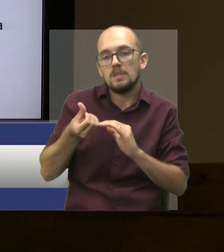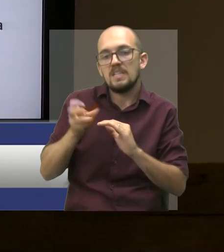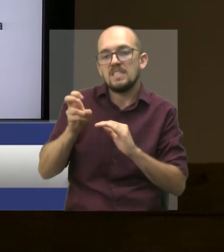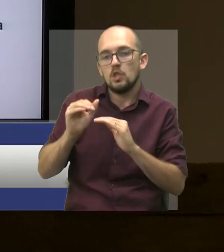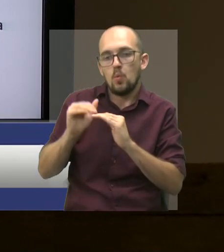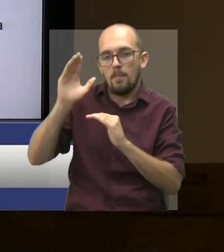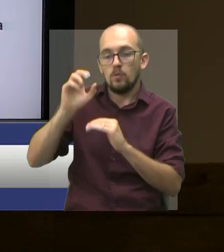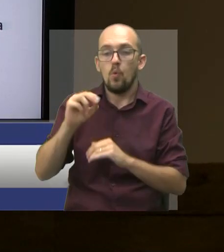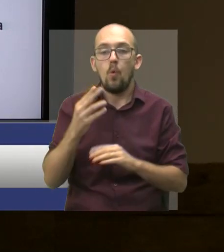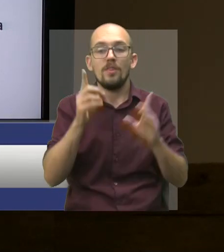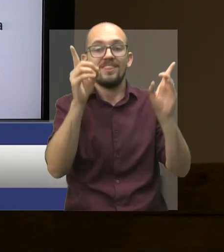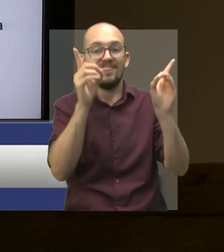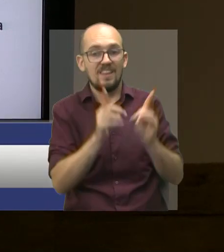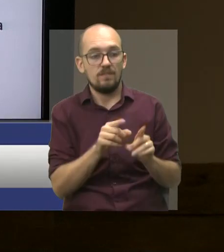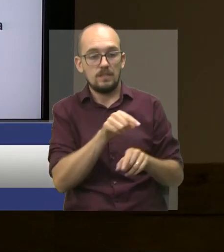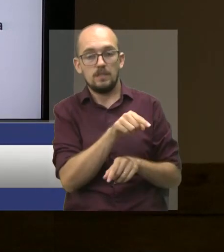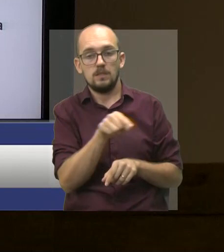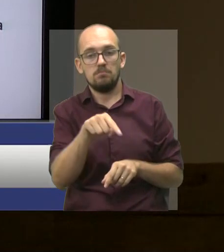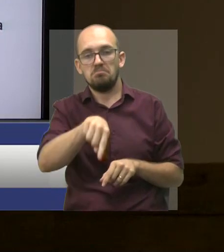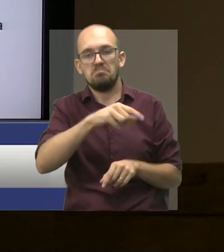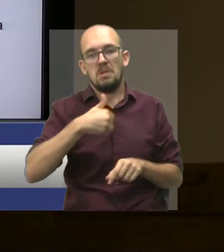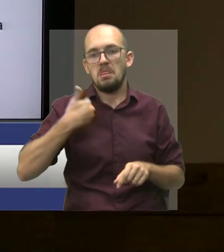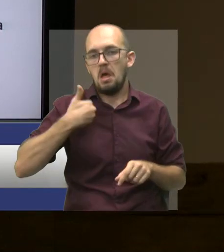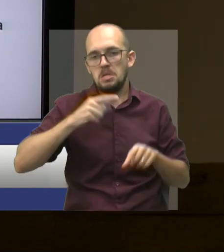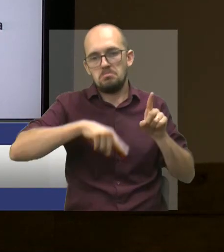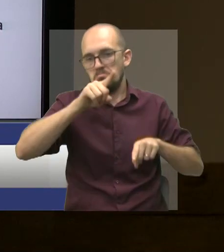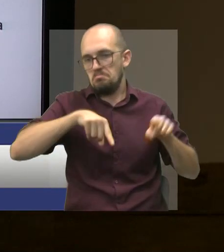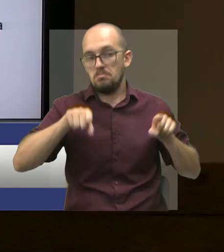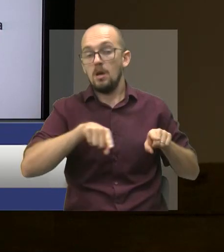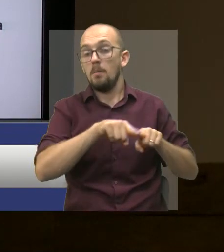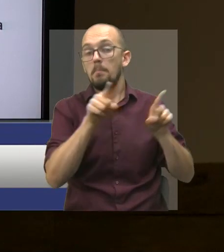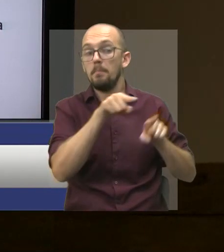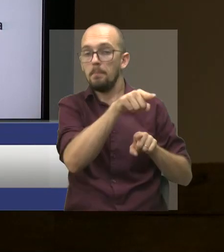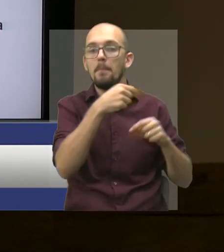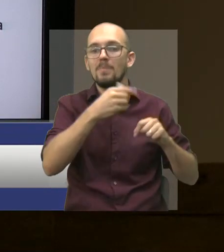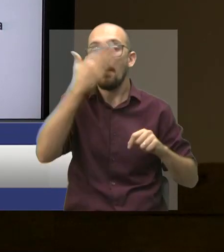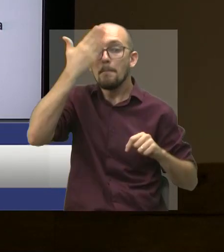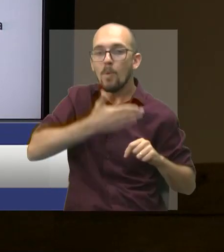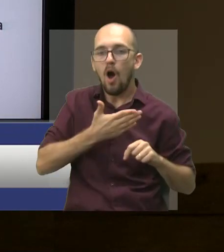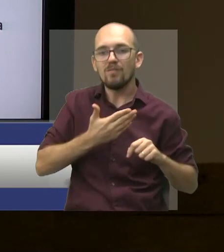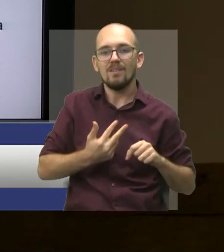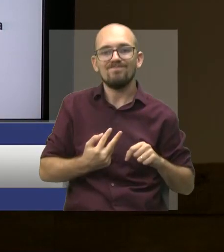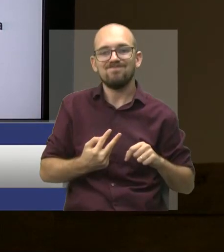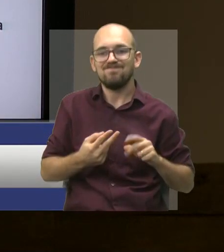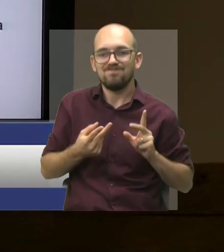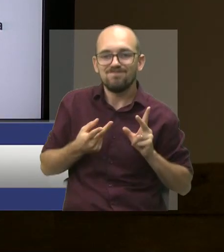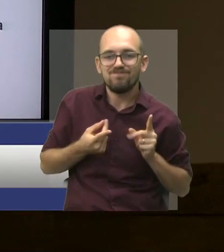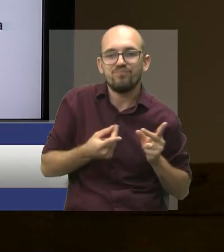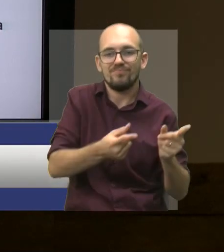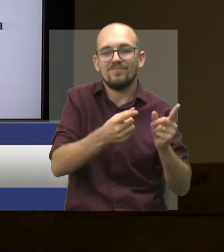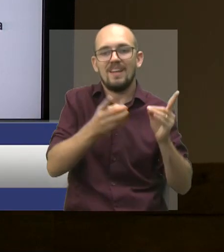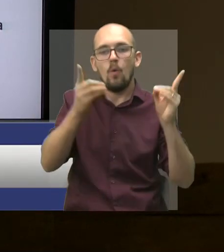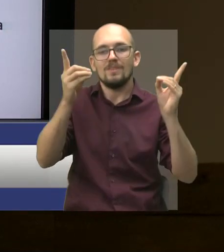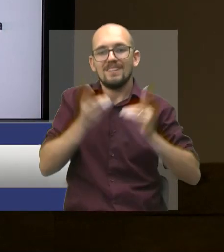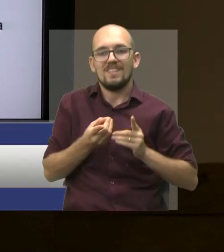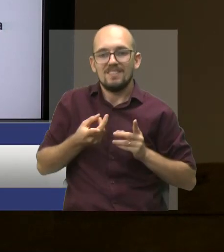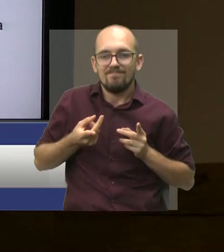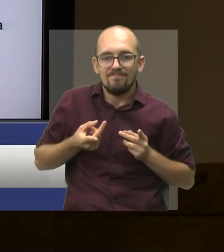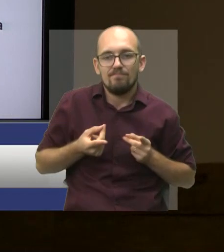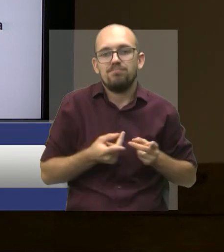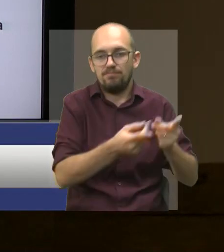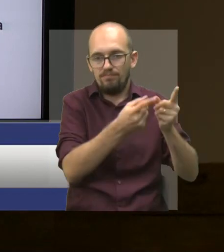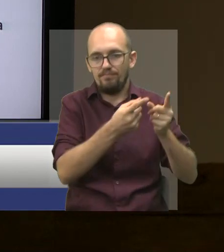os deficientes não têm idade, mas têm que provar impedimentos de longa permanência. Este benefício